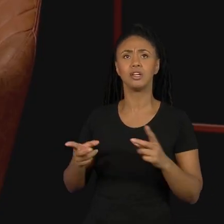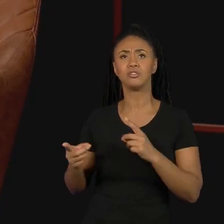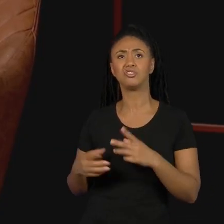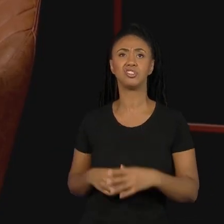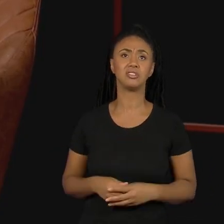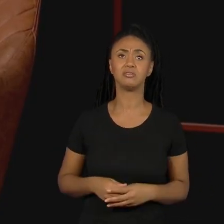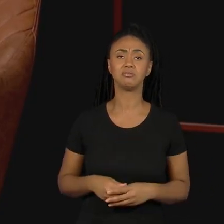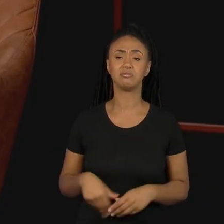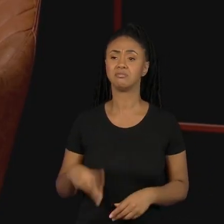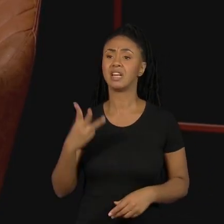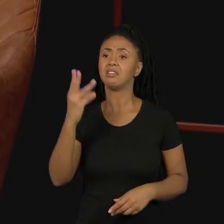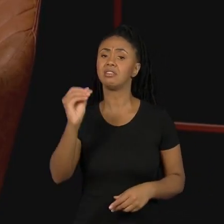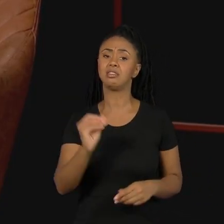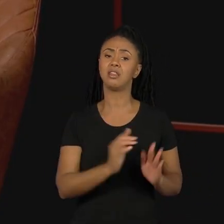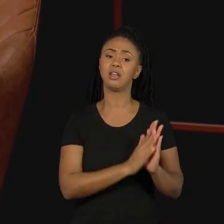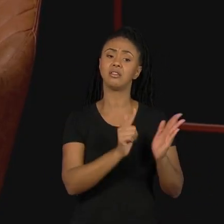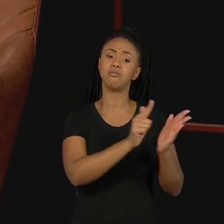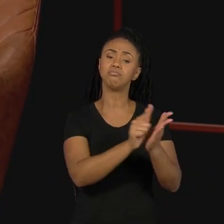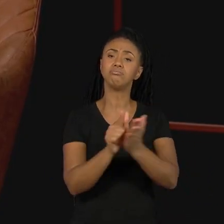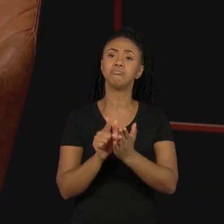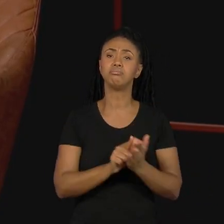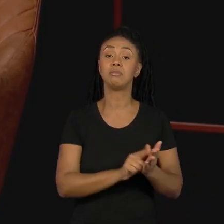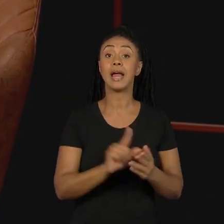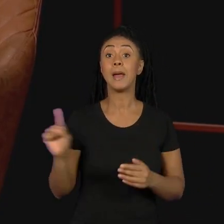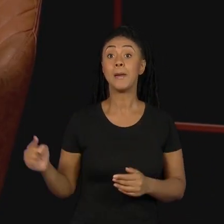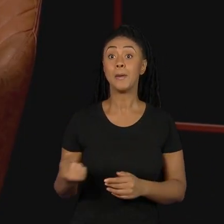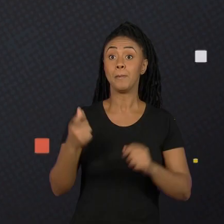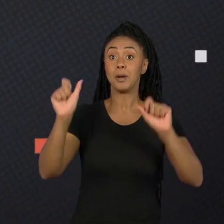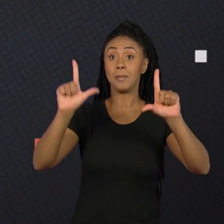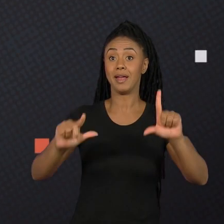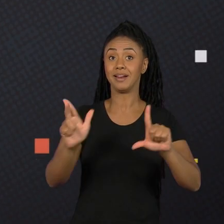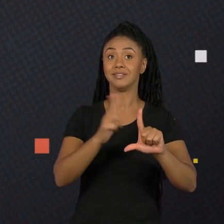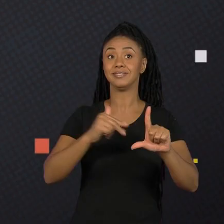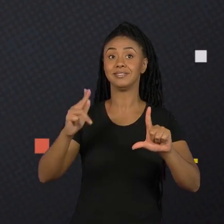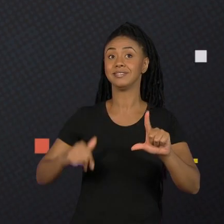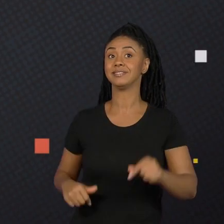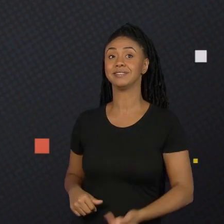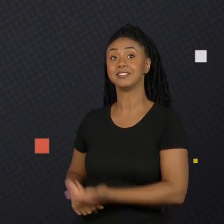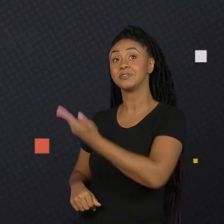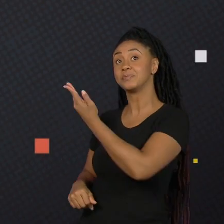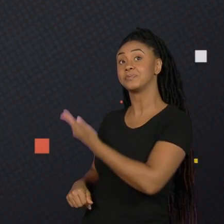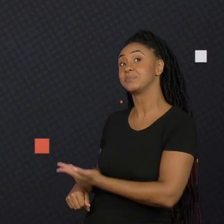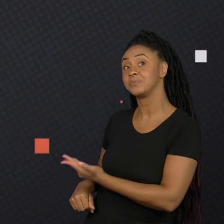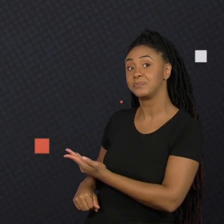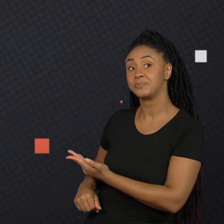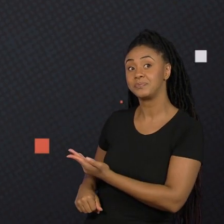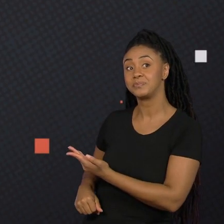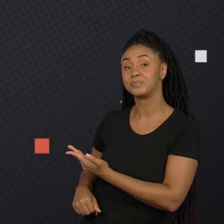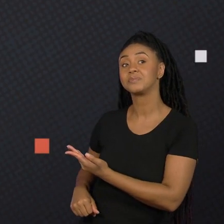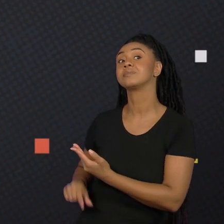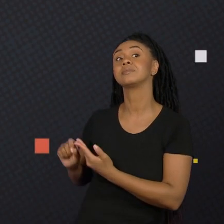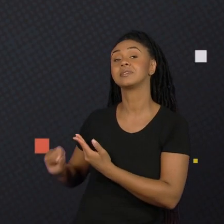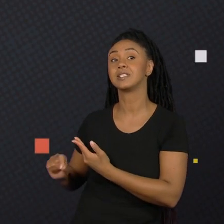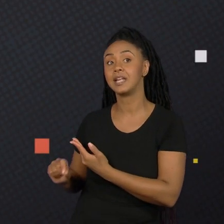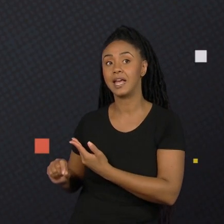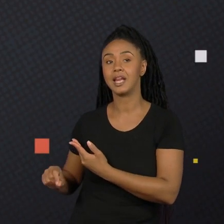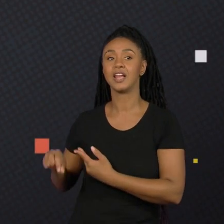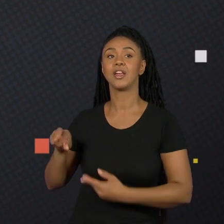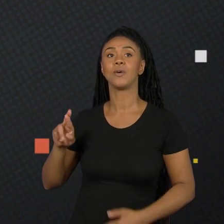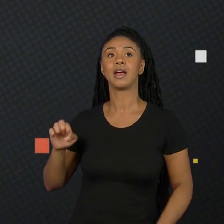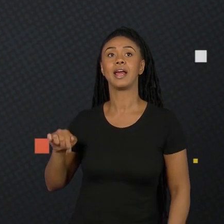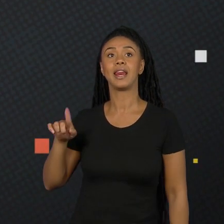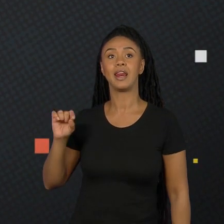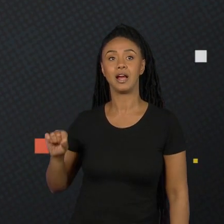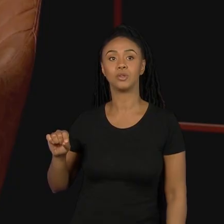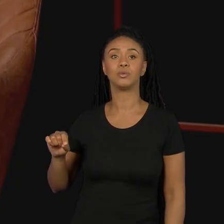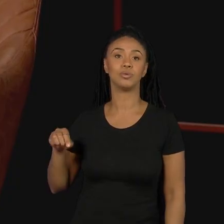vitrine aqui e ali. E a primeira tela que eu vendi, meus queridos, vendi para um cego. Que foi o Renato Mendes, grande